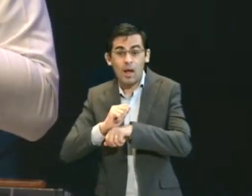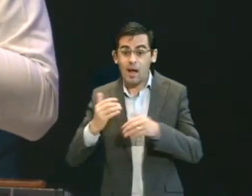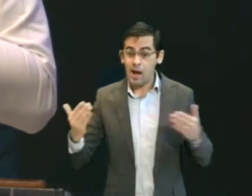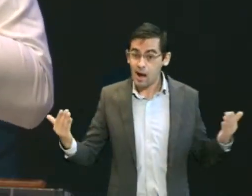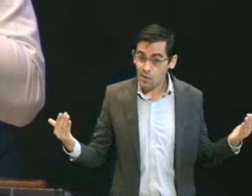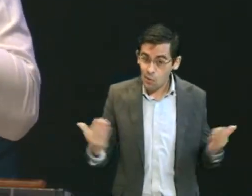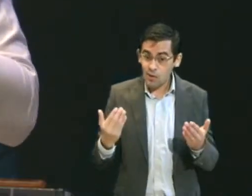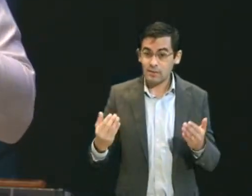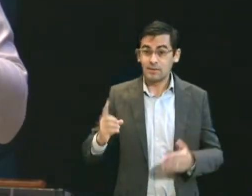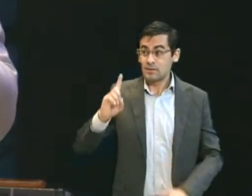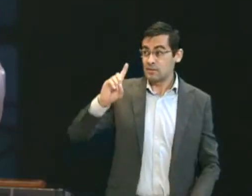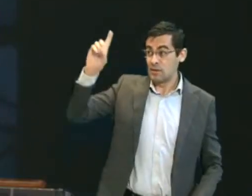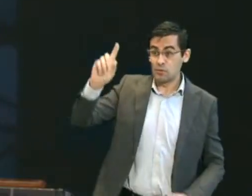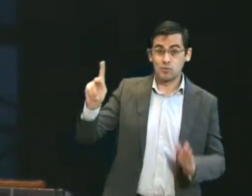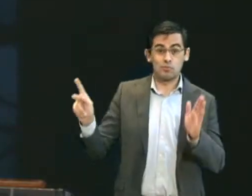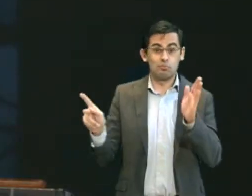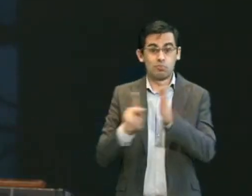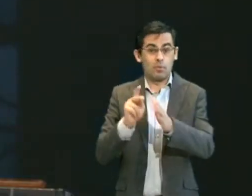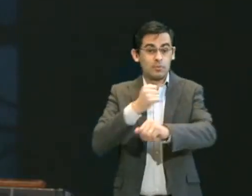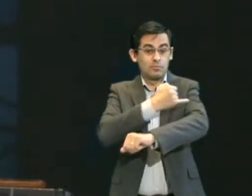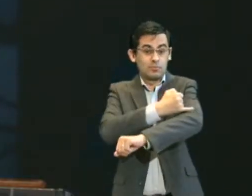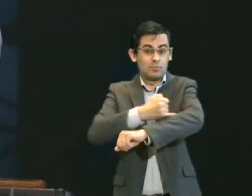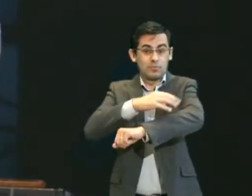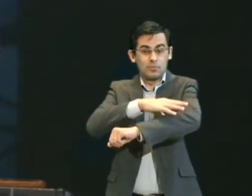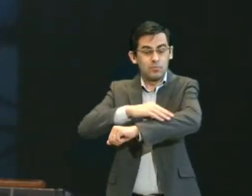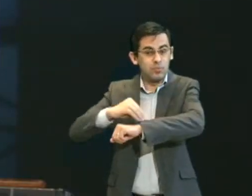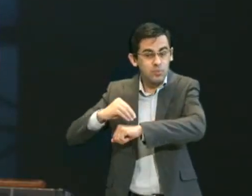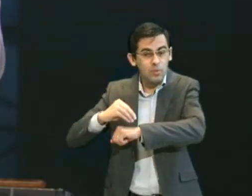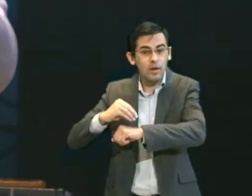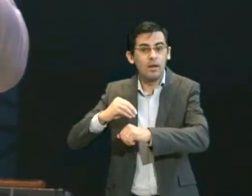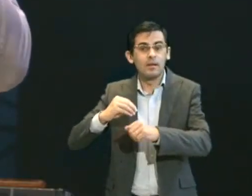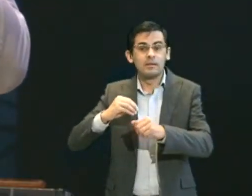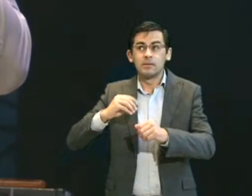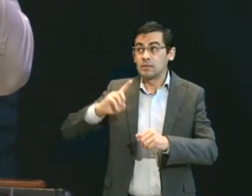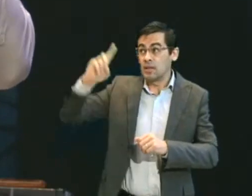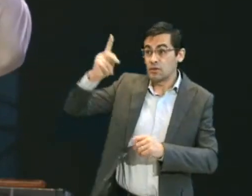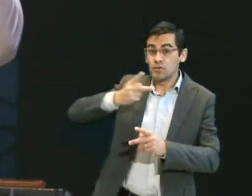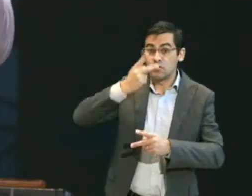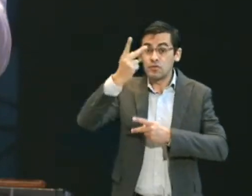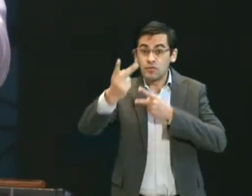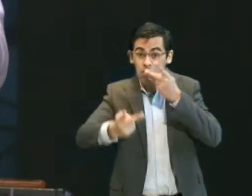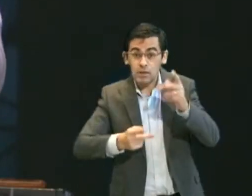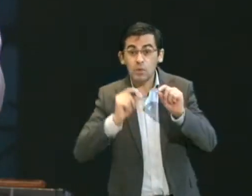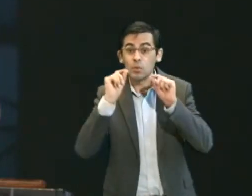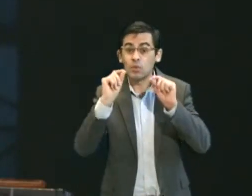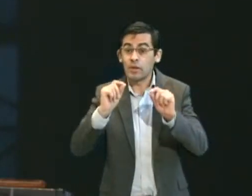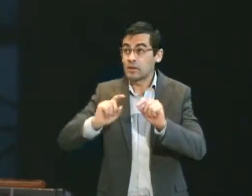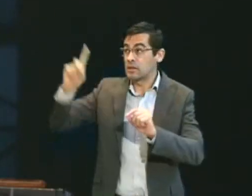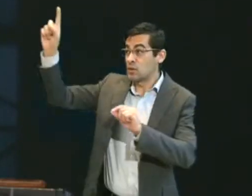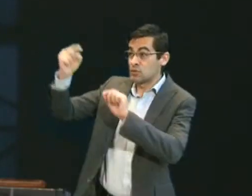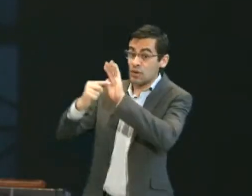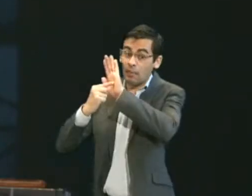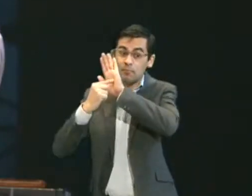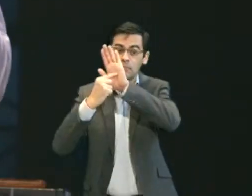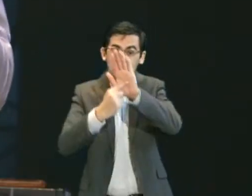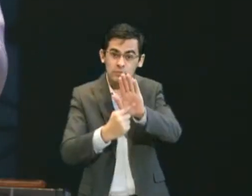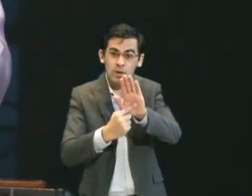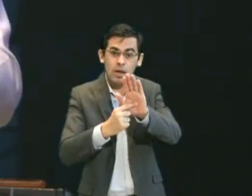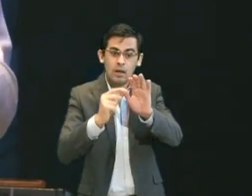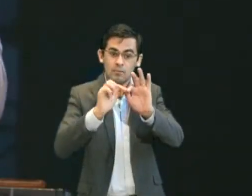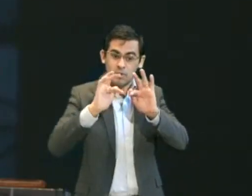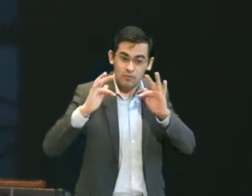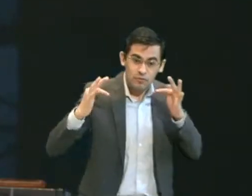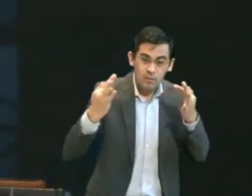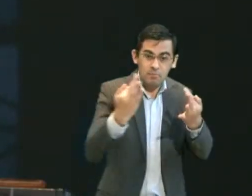agora dele. Ele está falando de bênçãos que foram reveladas do Senhor para a sua